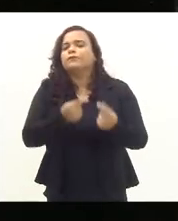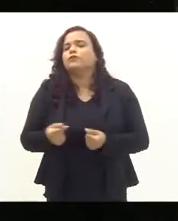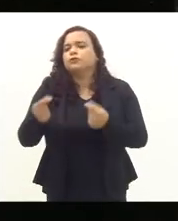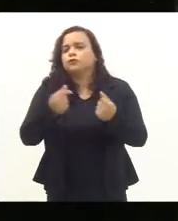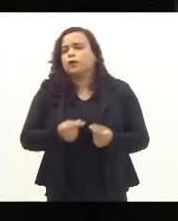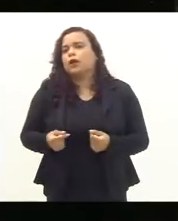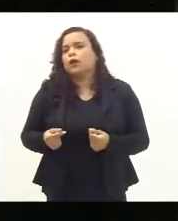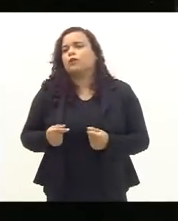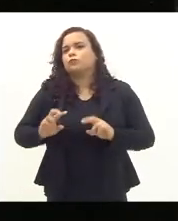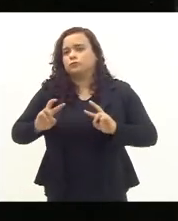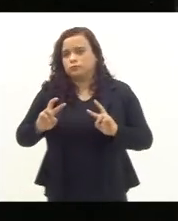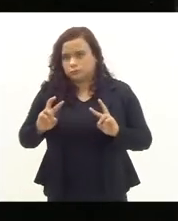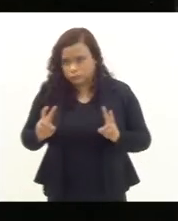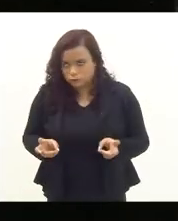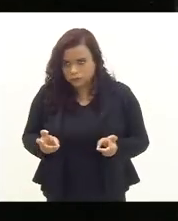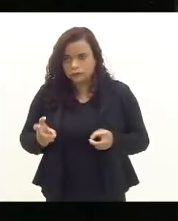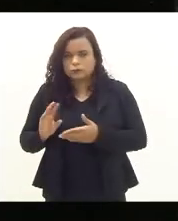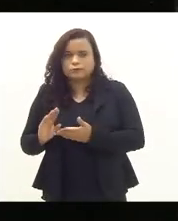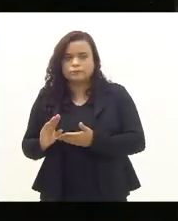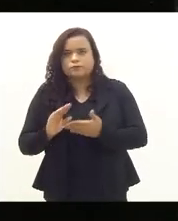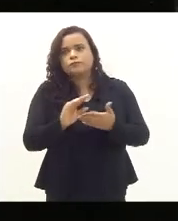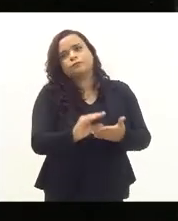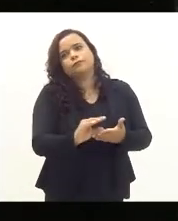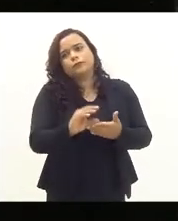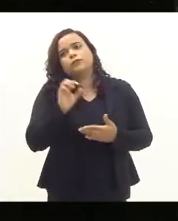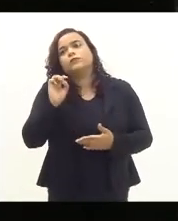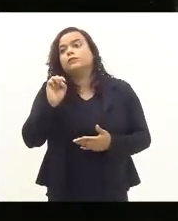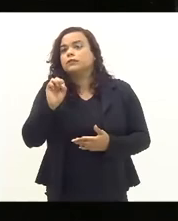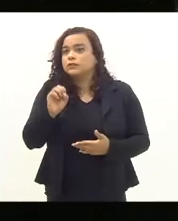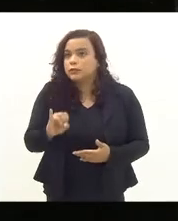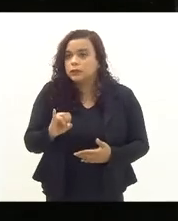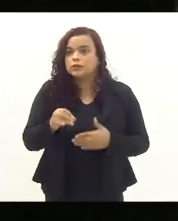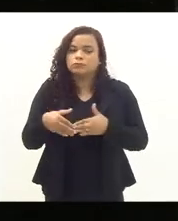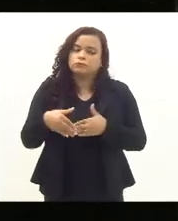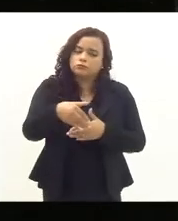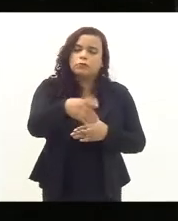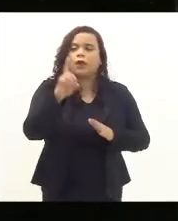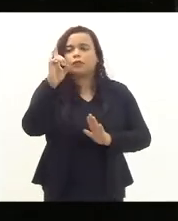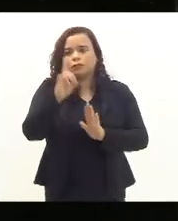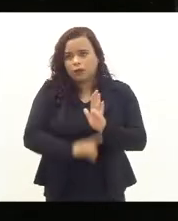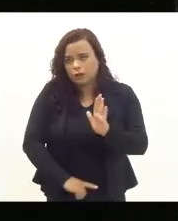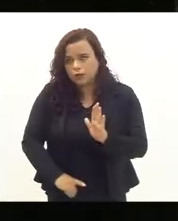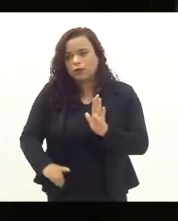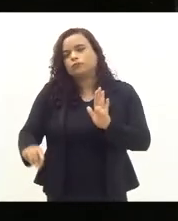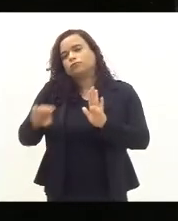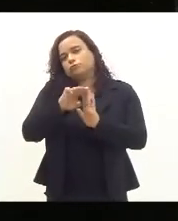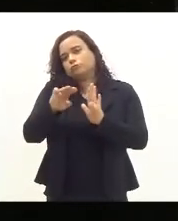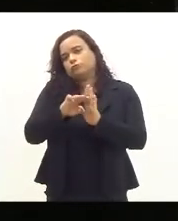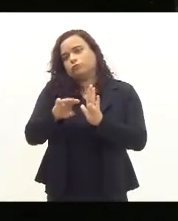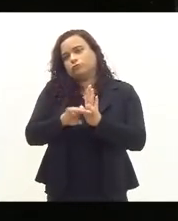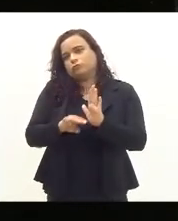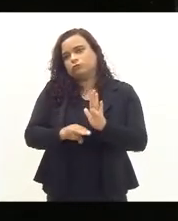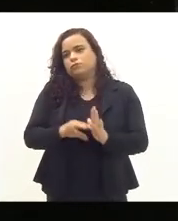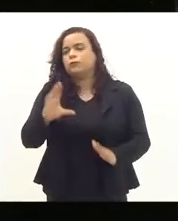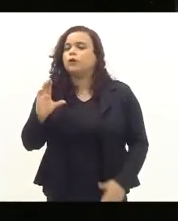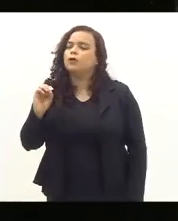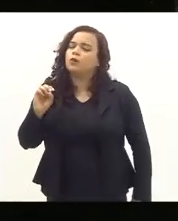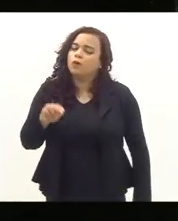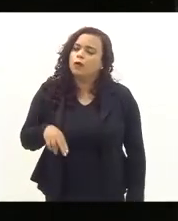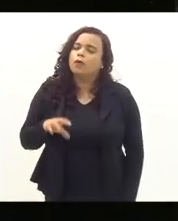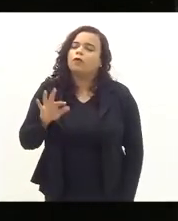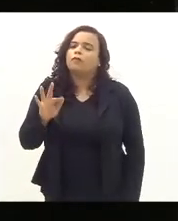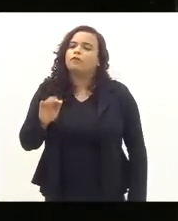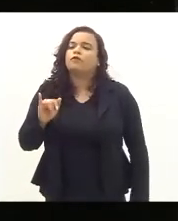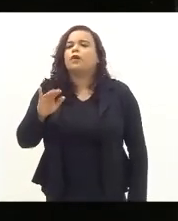que só poderão ser concedidos a partir do Decreto estabelecido no confaz como nós